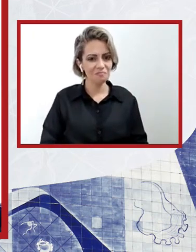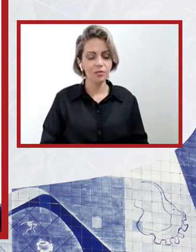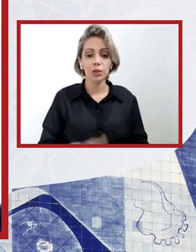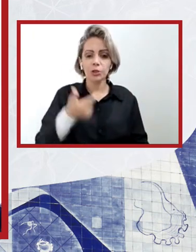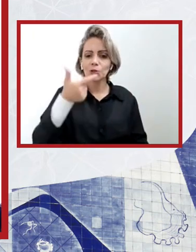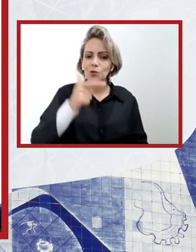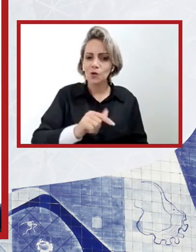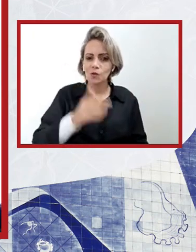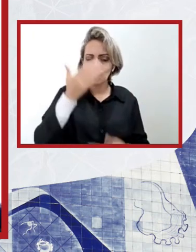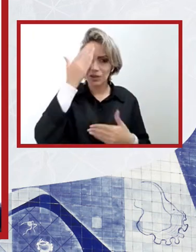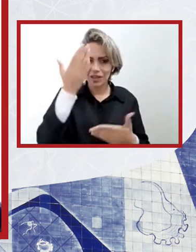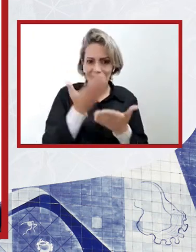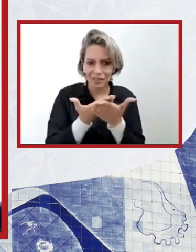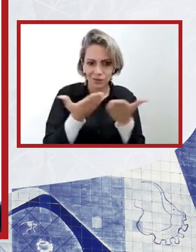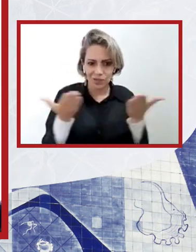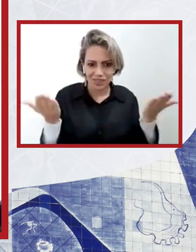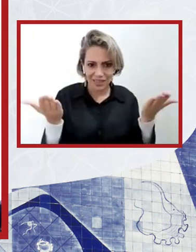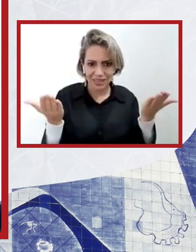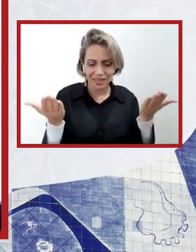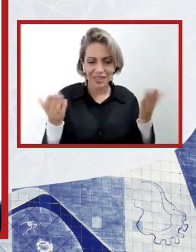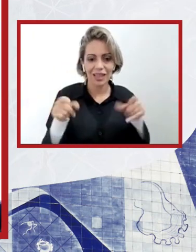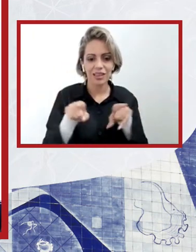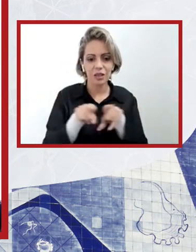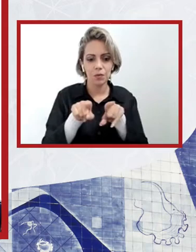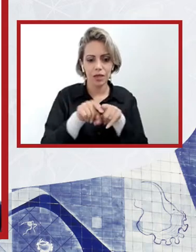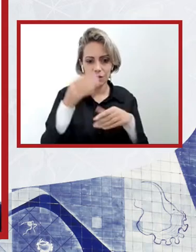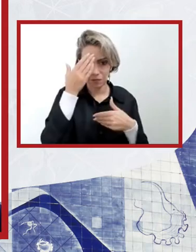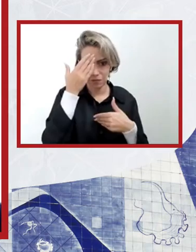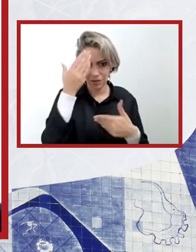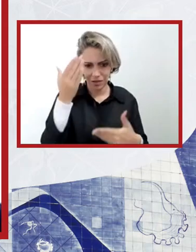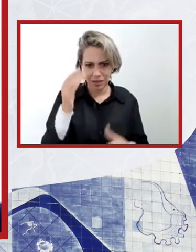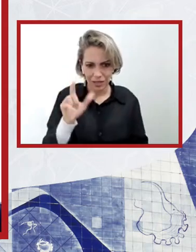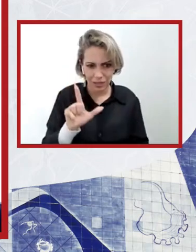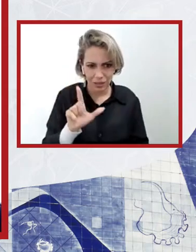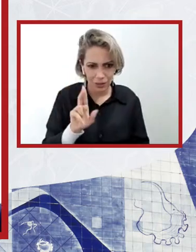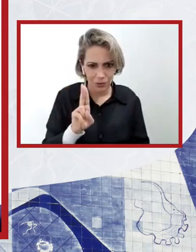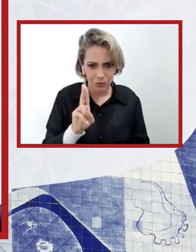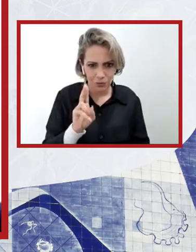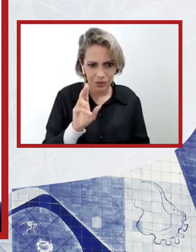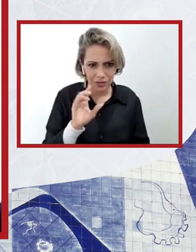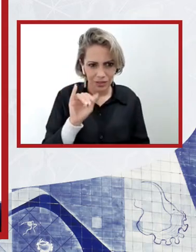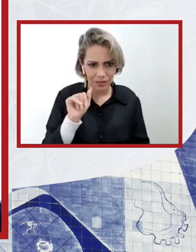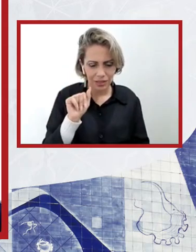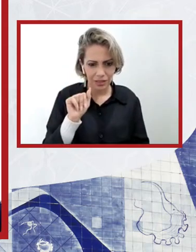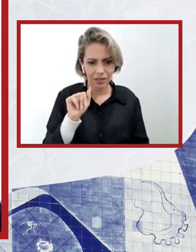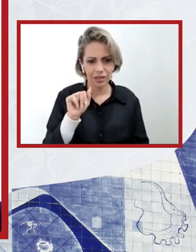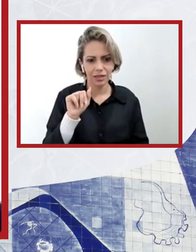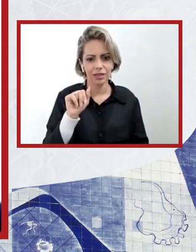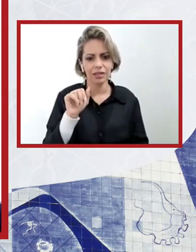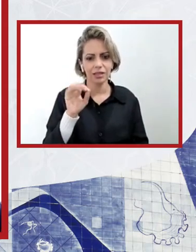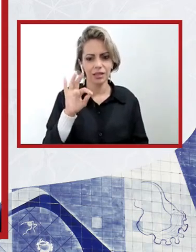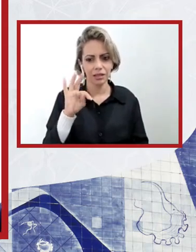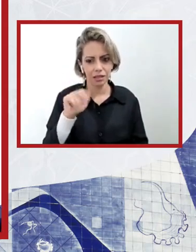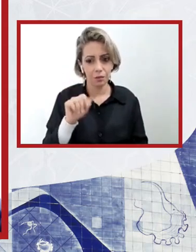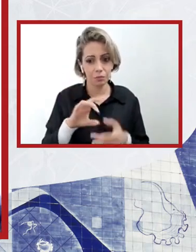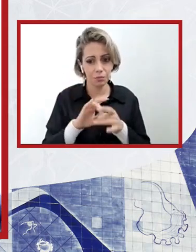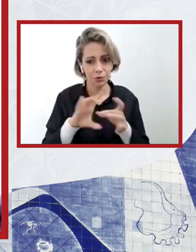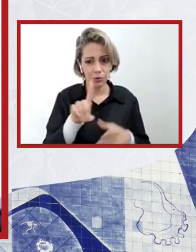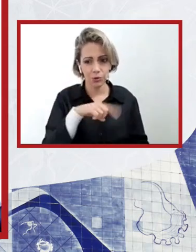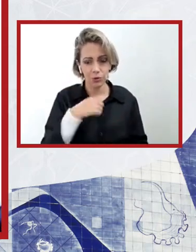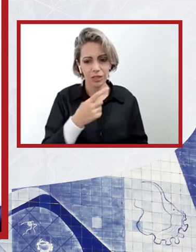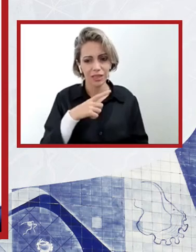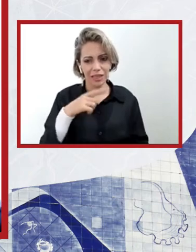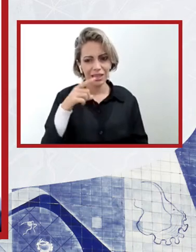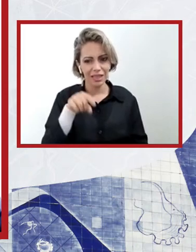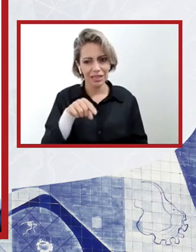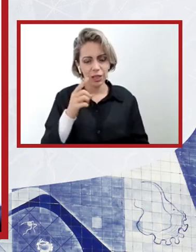vocês, obrigada a Anunciata que nos permitiu isso, esse encontro, né? E boa palestra para